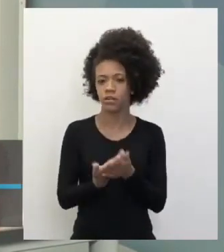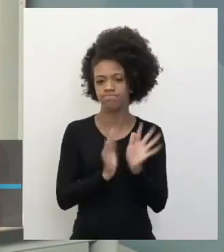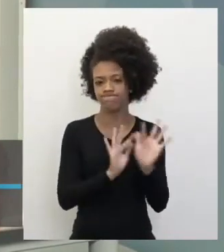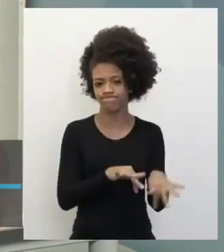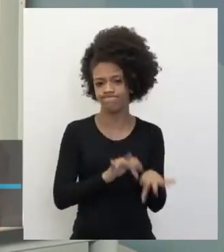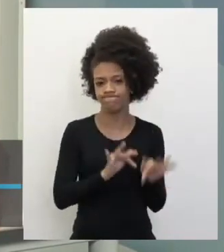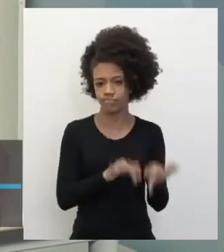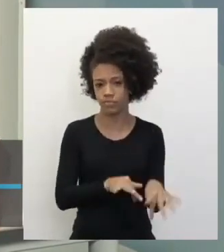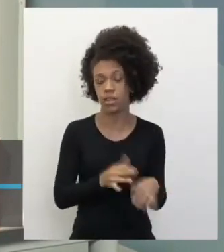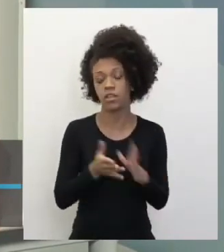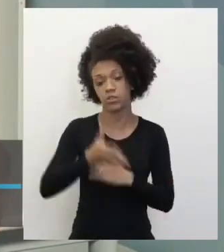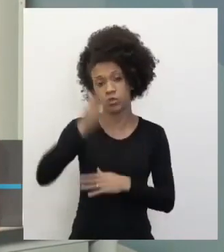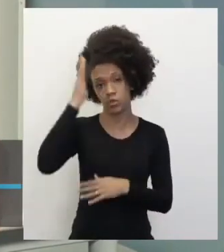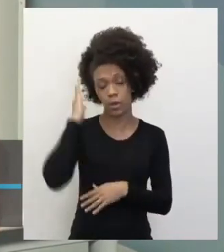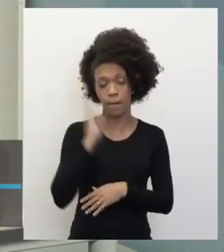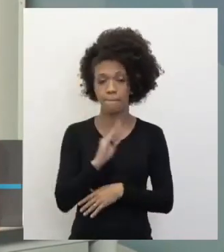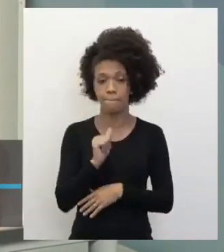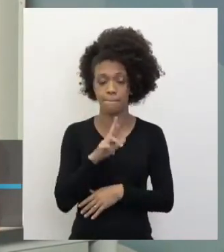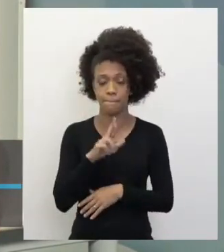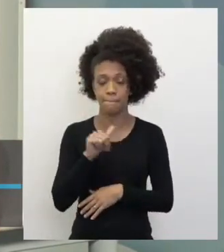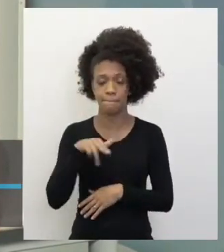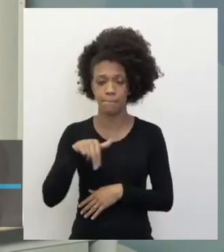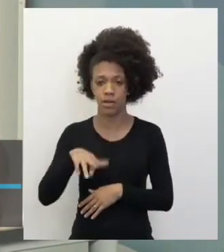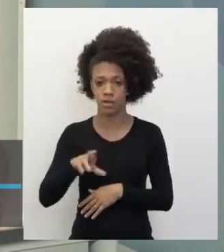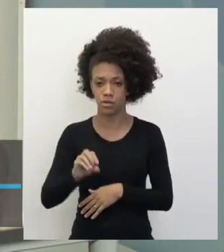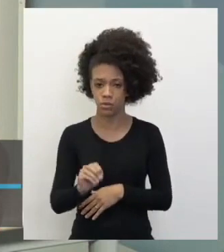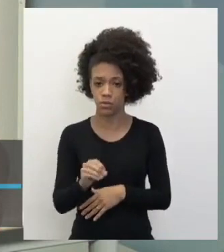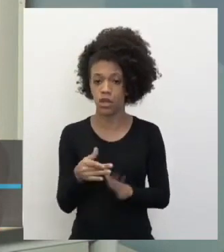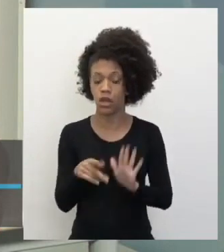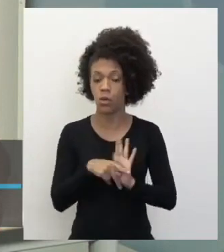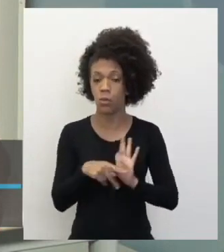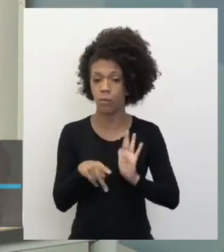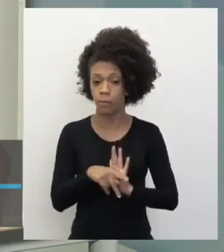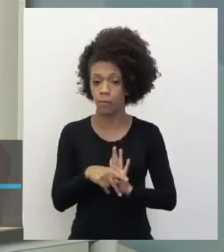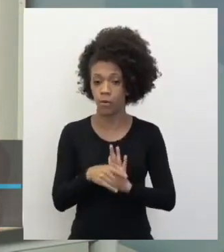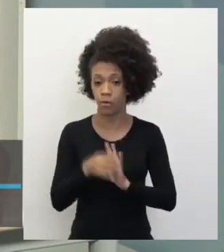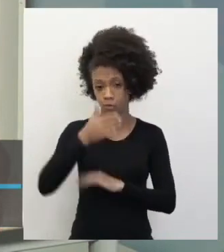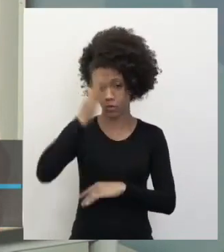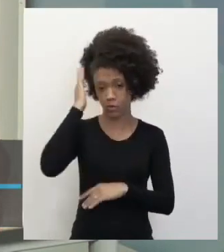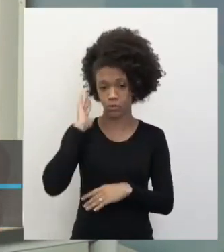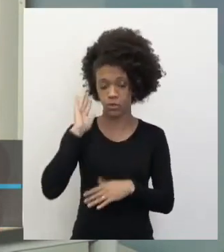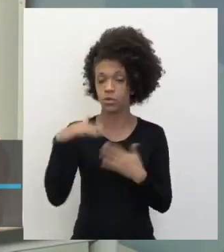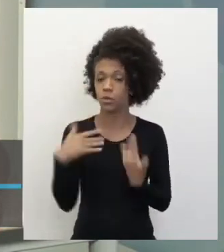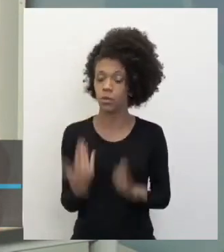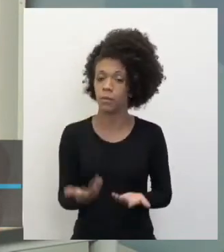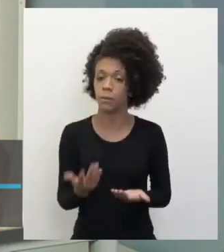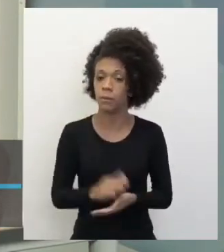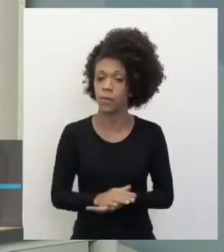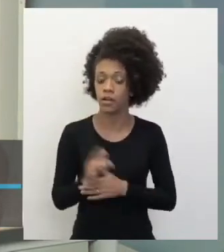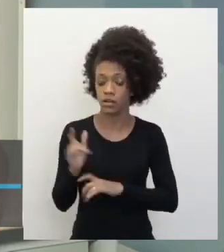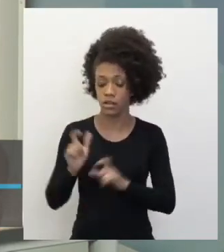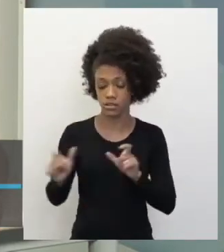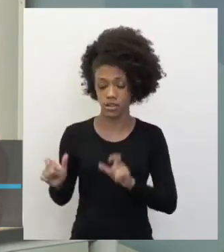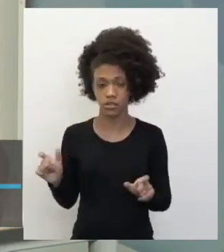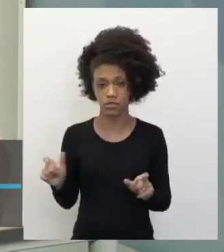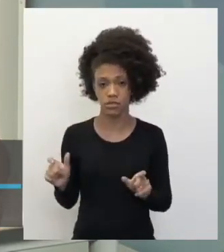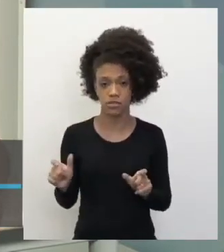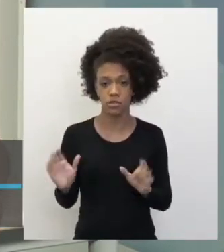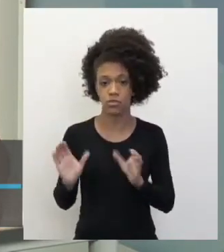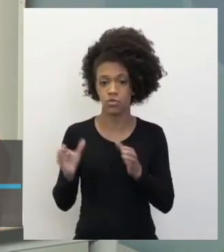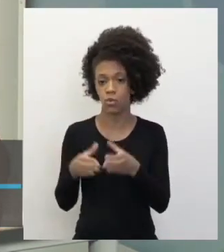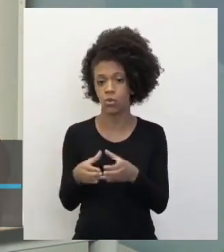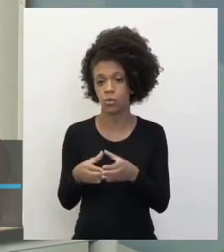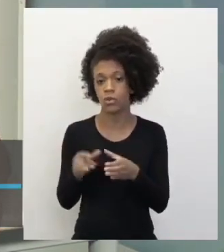dizendo que bárbaro era um termo empregado pelos próprios romanos para, né, determinar as pessoas que não